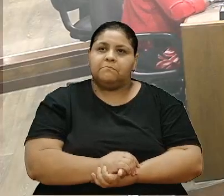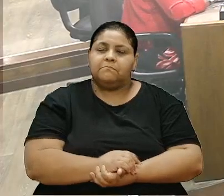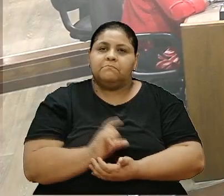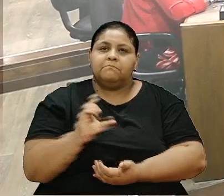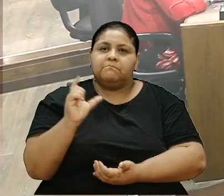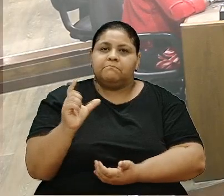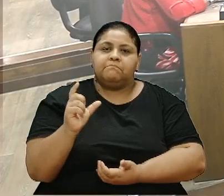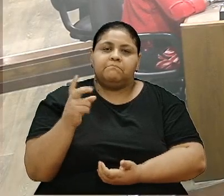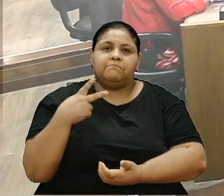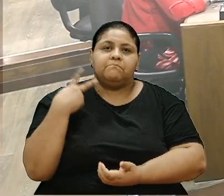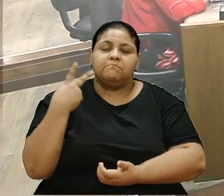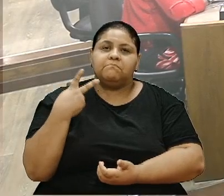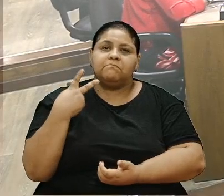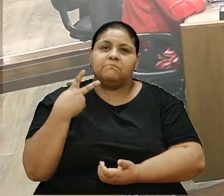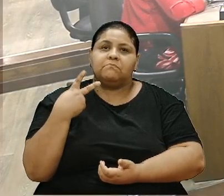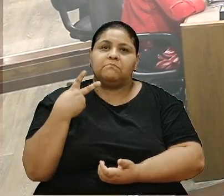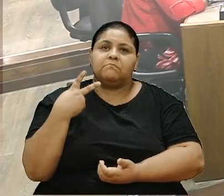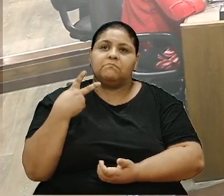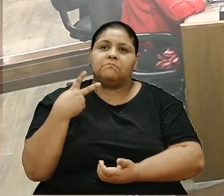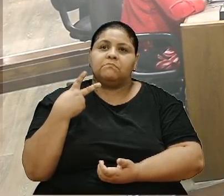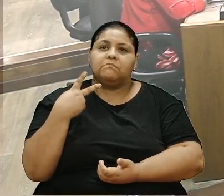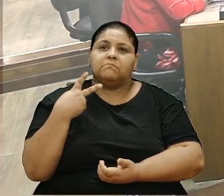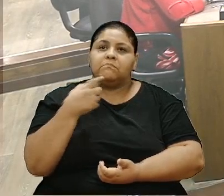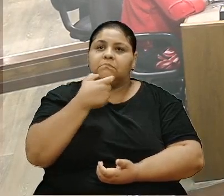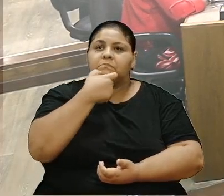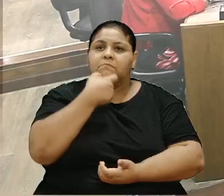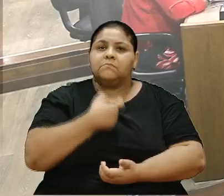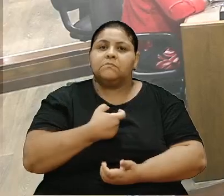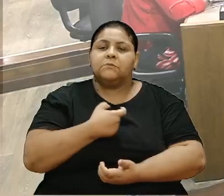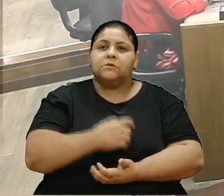Com a palavra, o vereador Cristiano Becker.